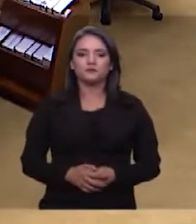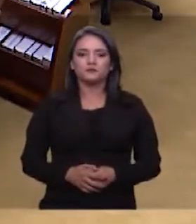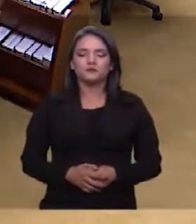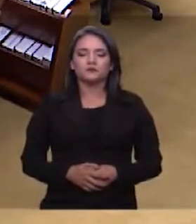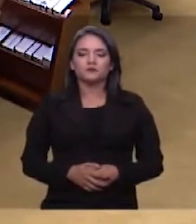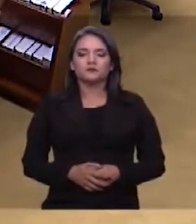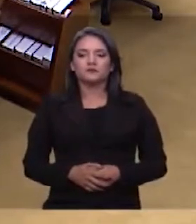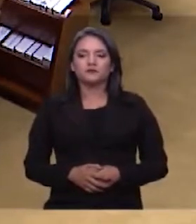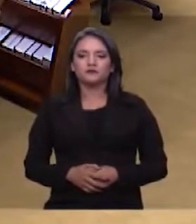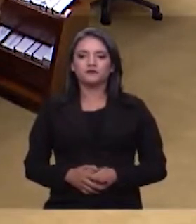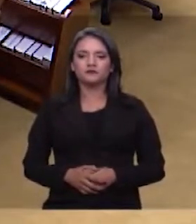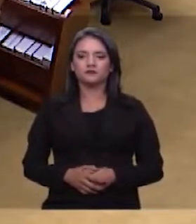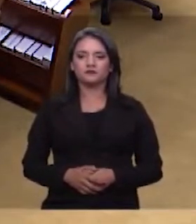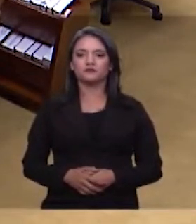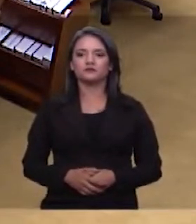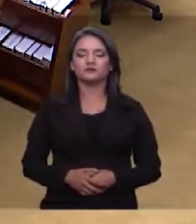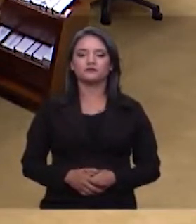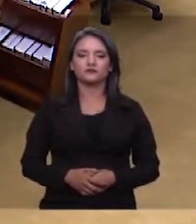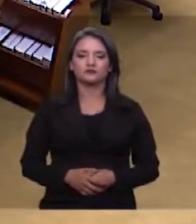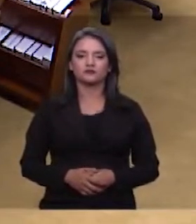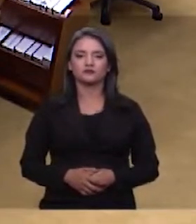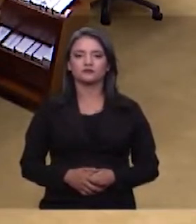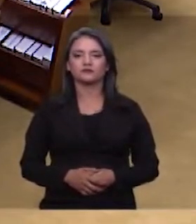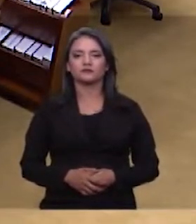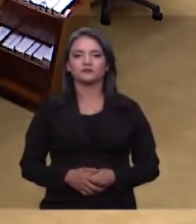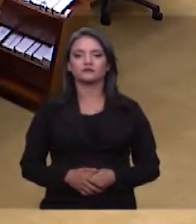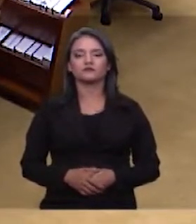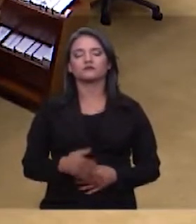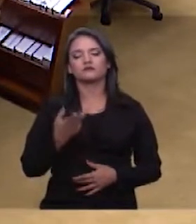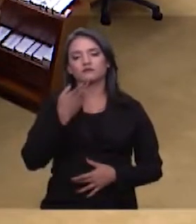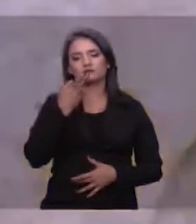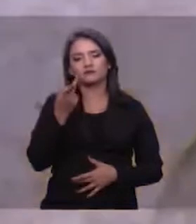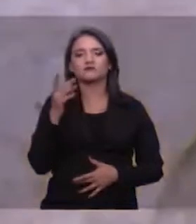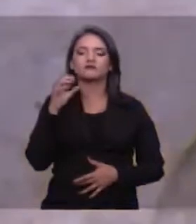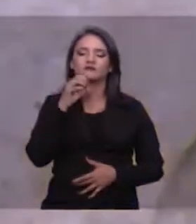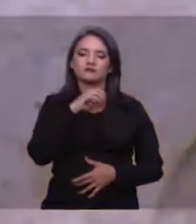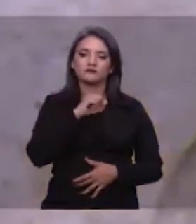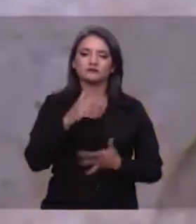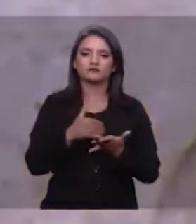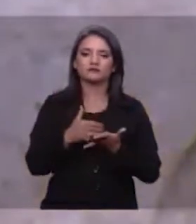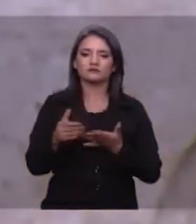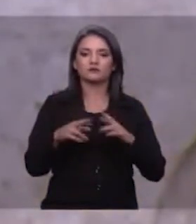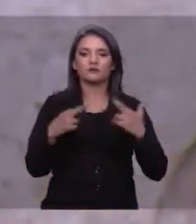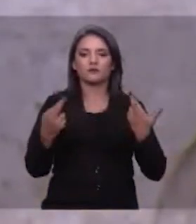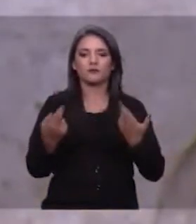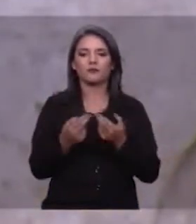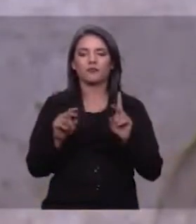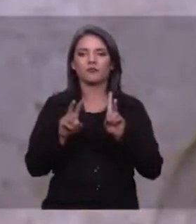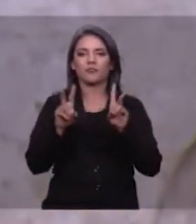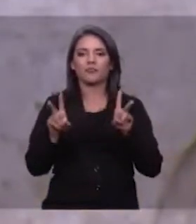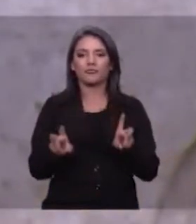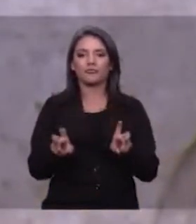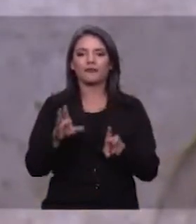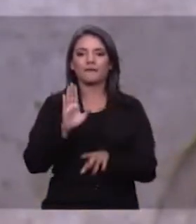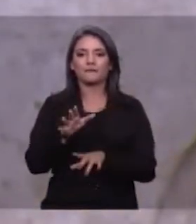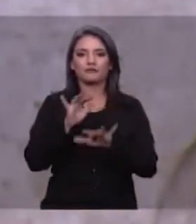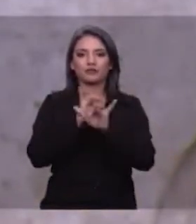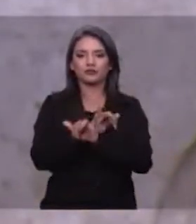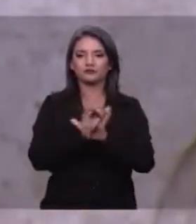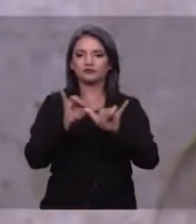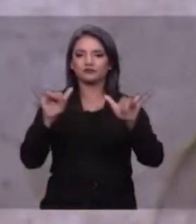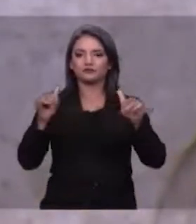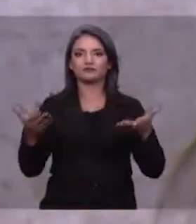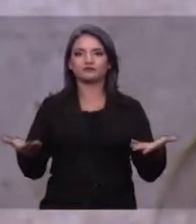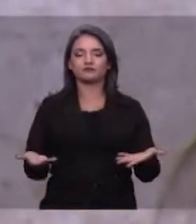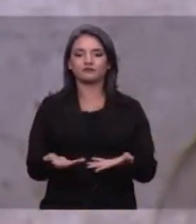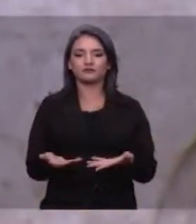Passo uma breve declaração ao início desta sessão, apesar sobre o tema que tem estado no noticiário mais